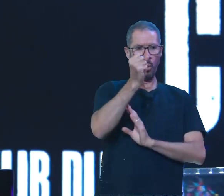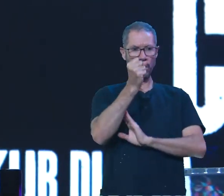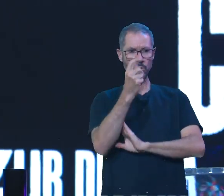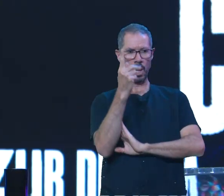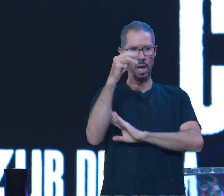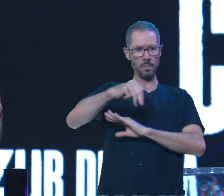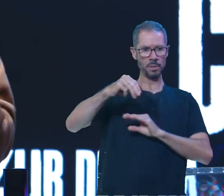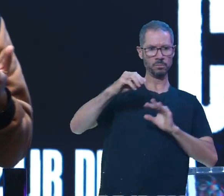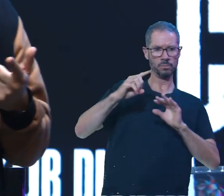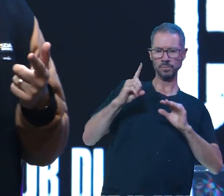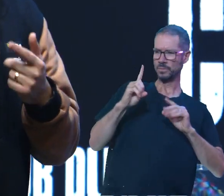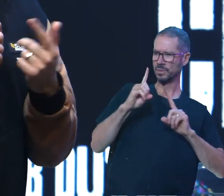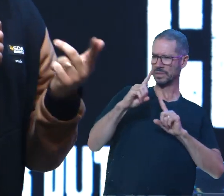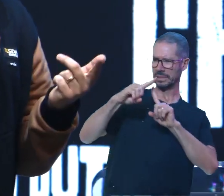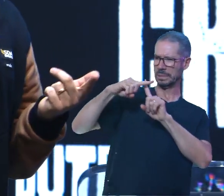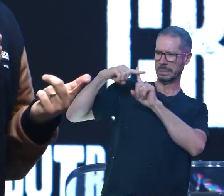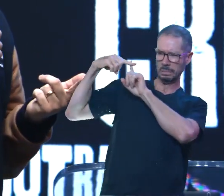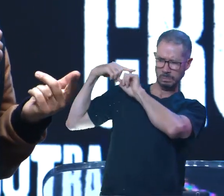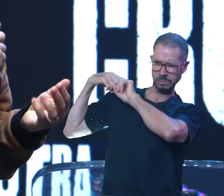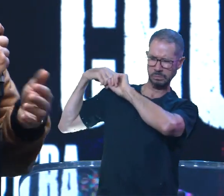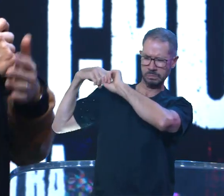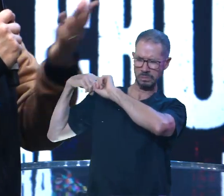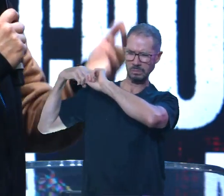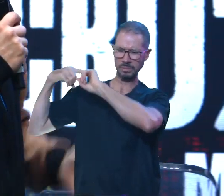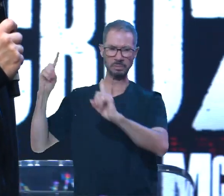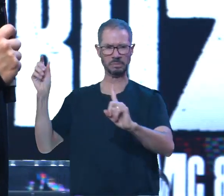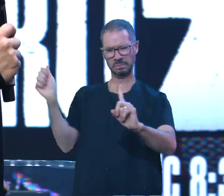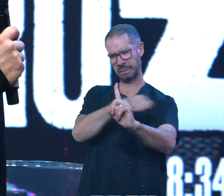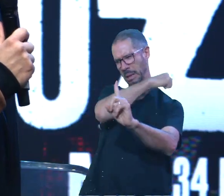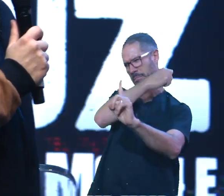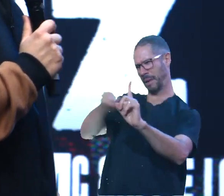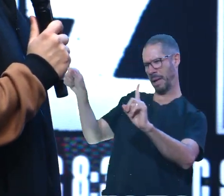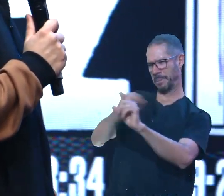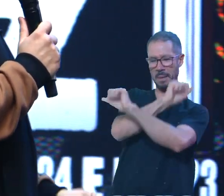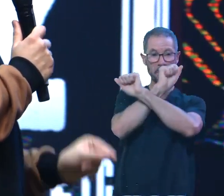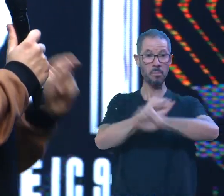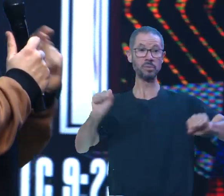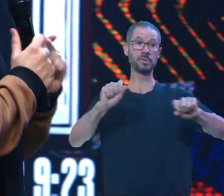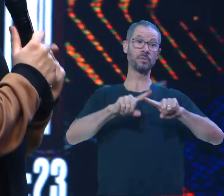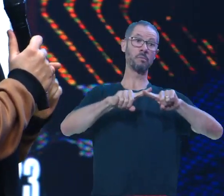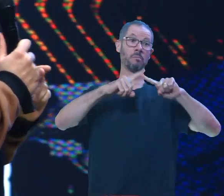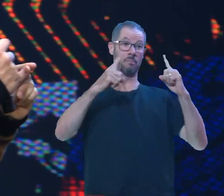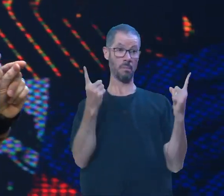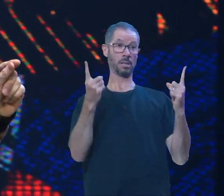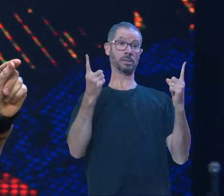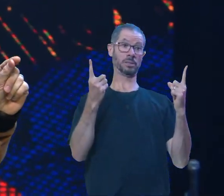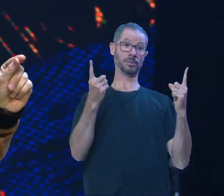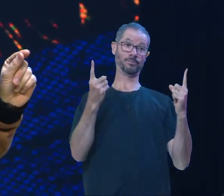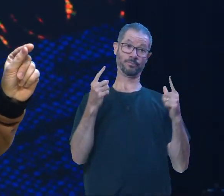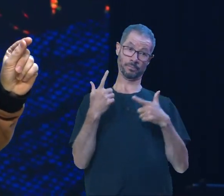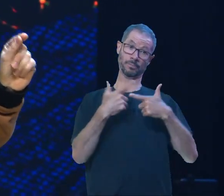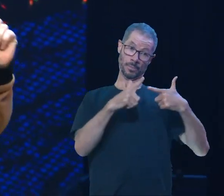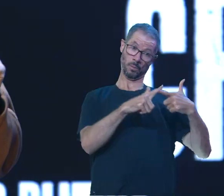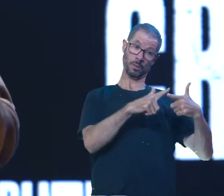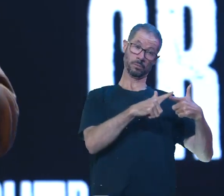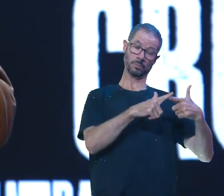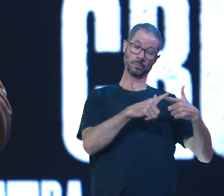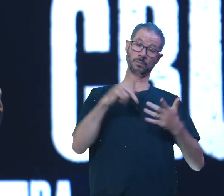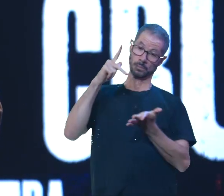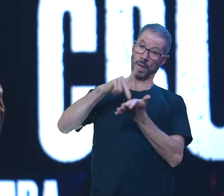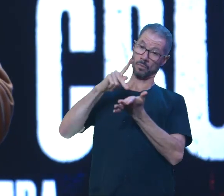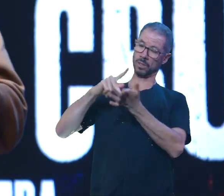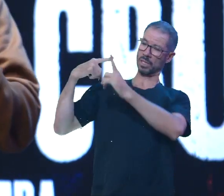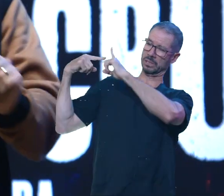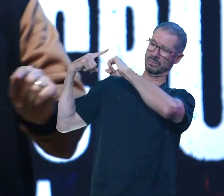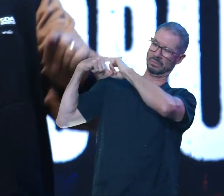depois de ter sido torturado, era algo praticamente impossível. Mas essa é a grande questão. Porque, na verdade,